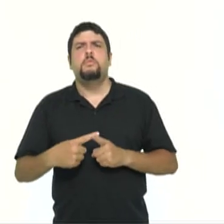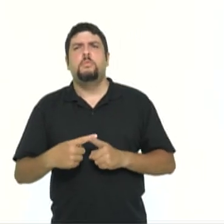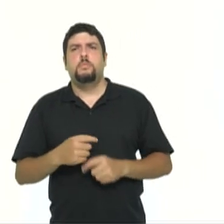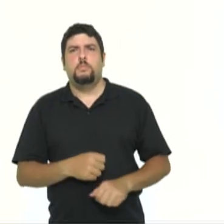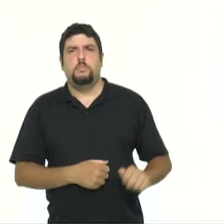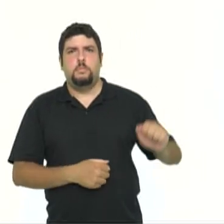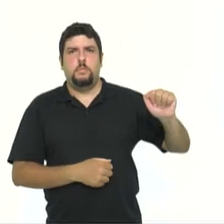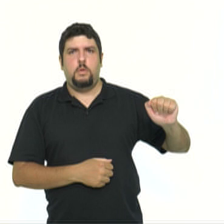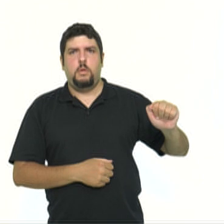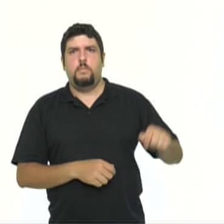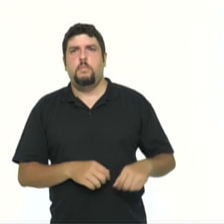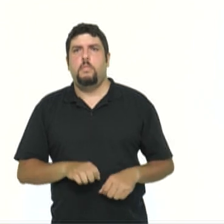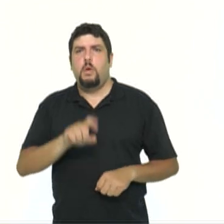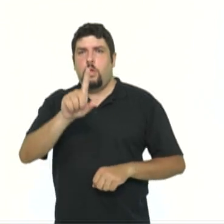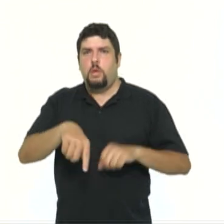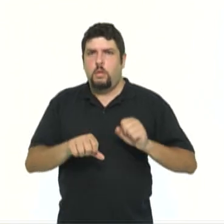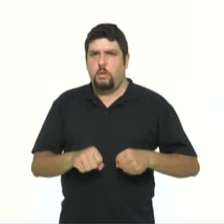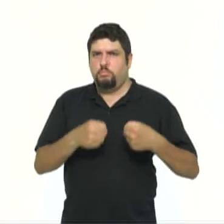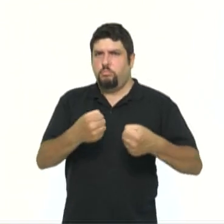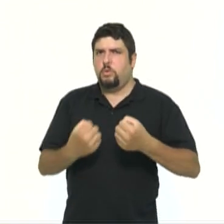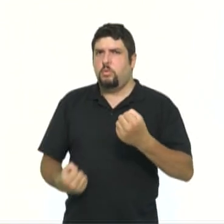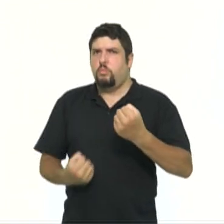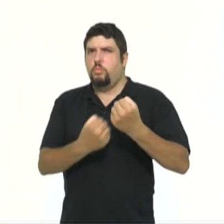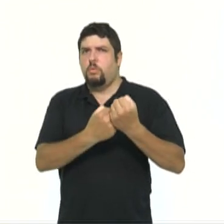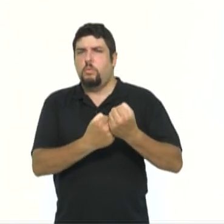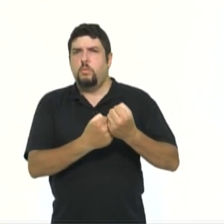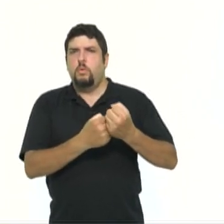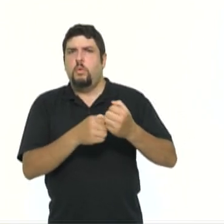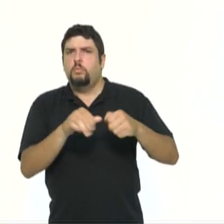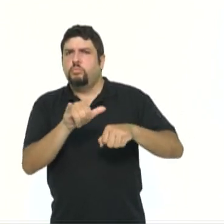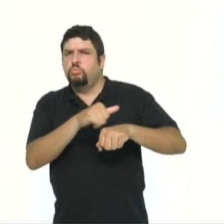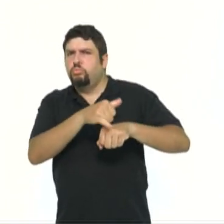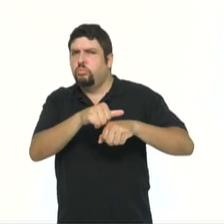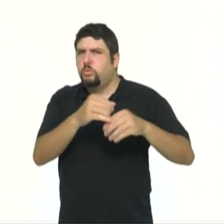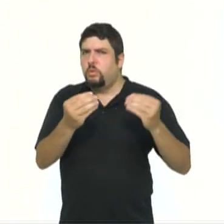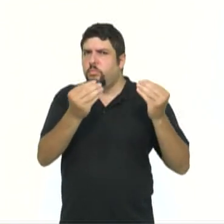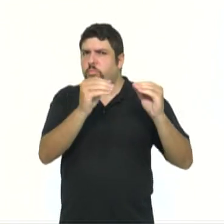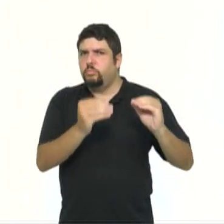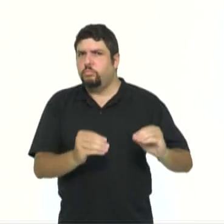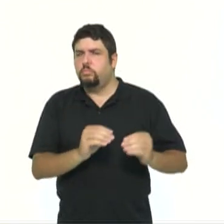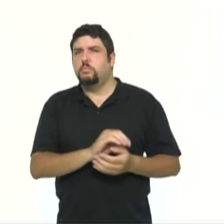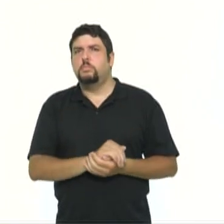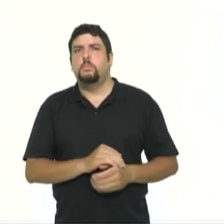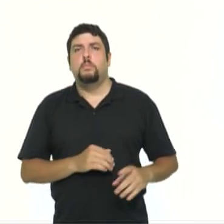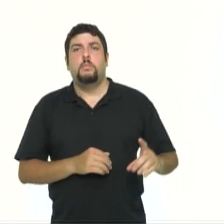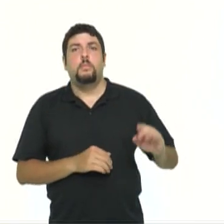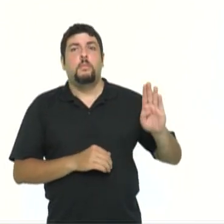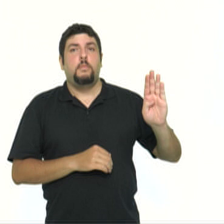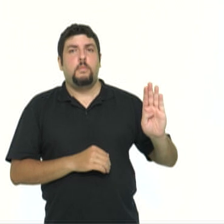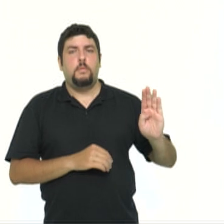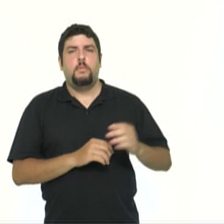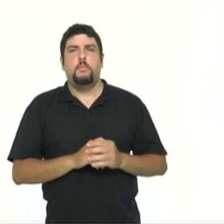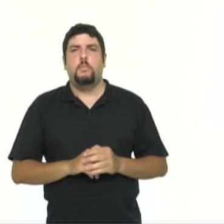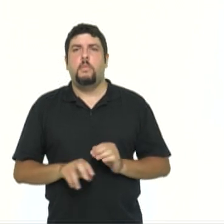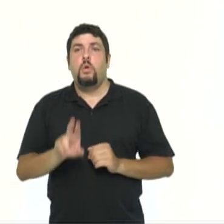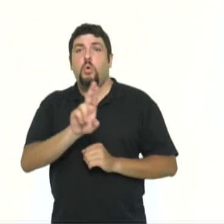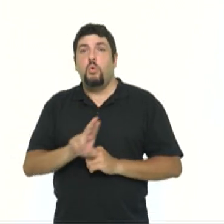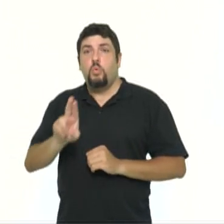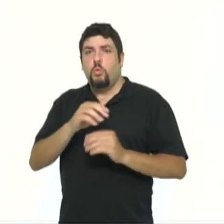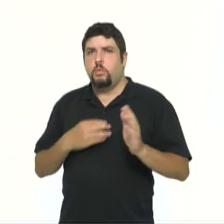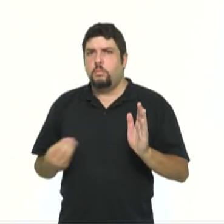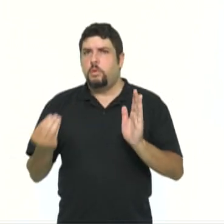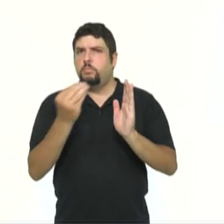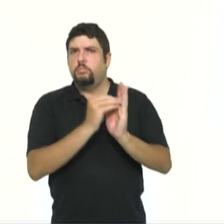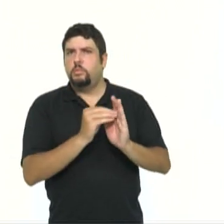para defender os argumentos que o estudante estava defendendo. Letra B, ele utilizou para dar credibilidade ao